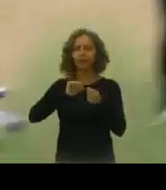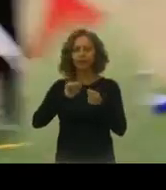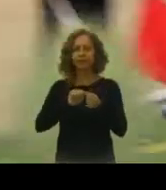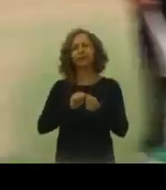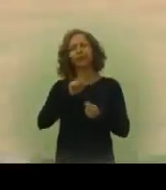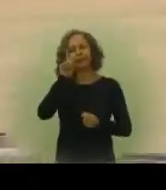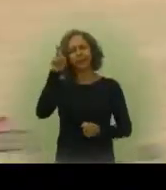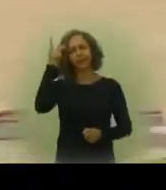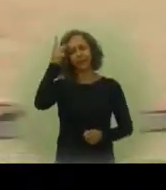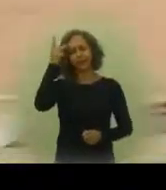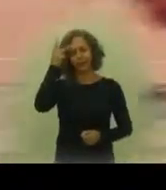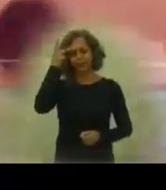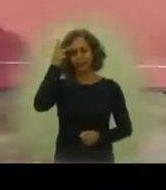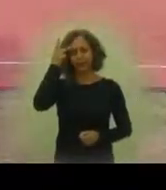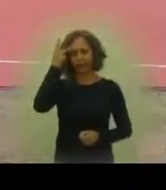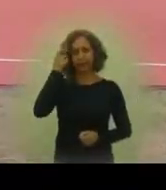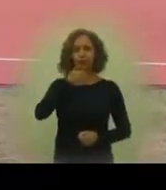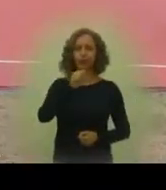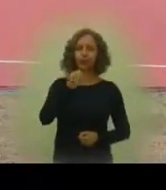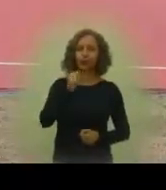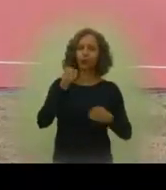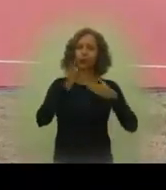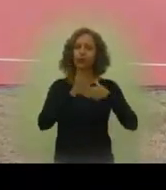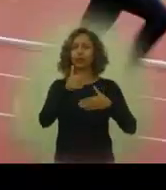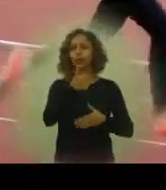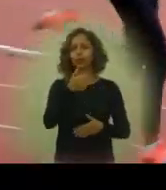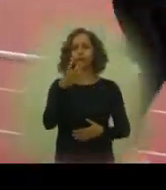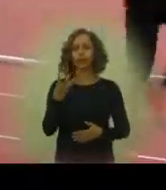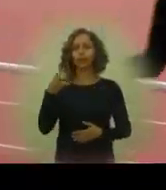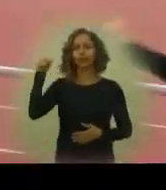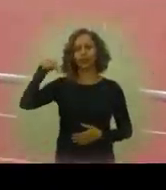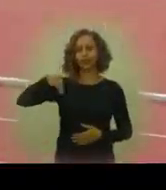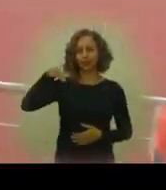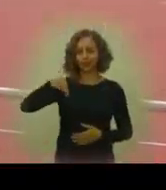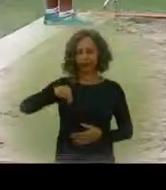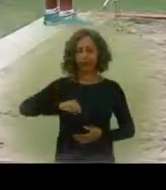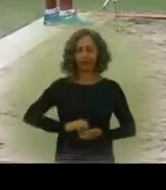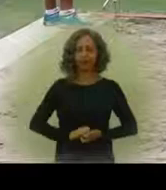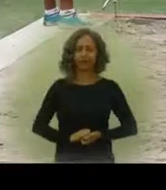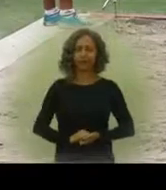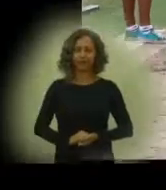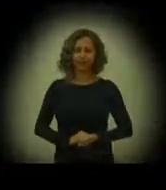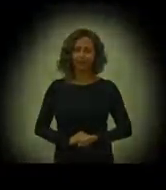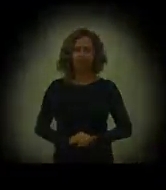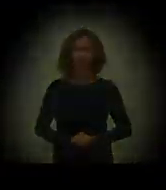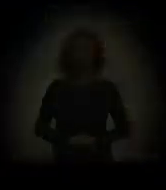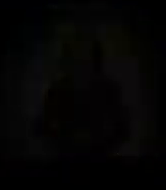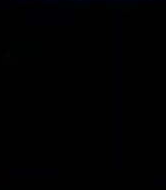serem realizadas em São Paulo, de 18 a 23 de novembro.